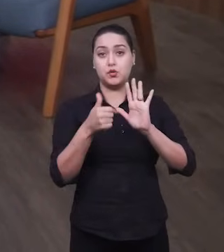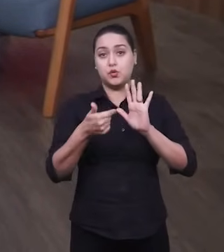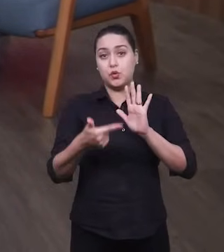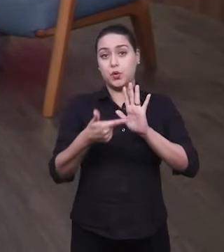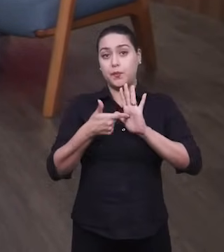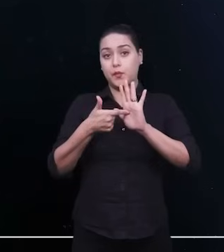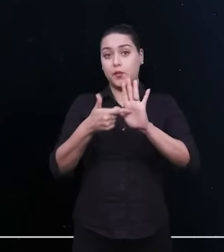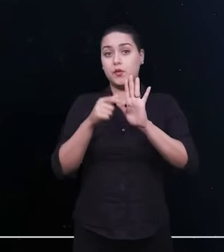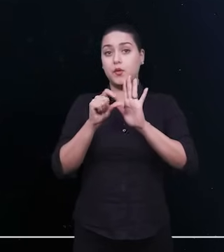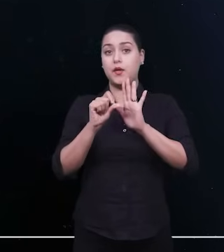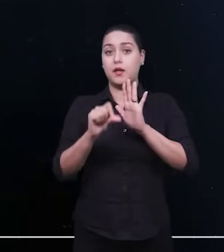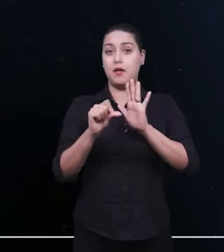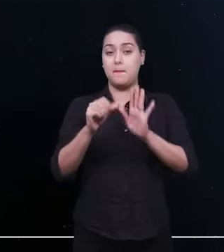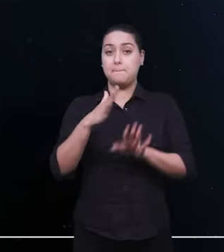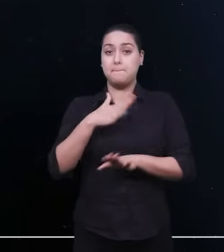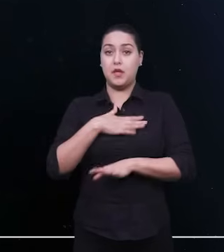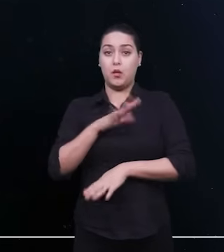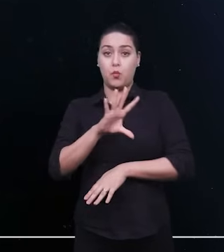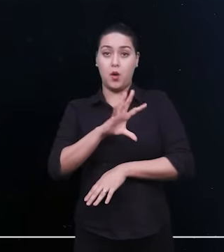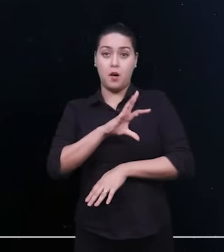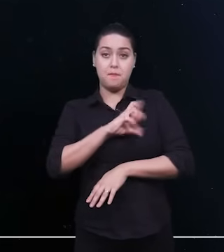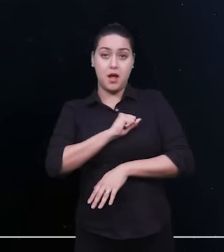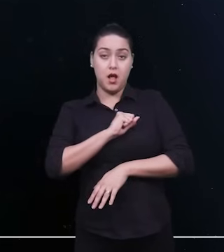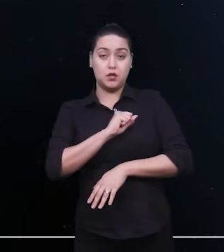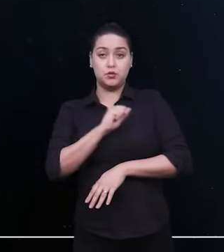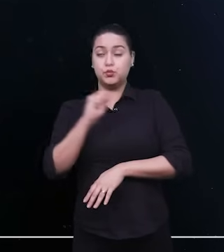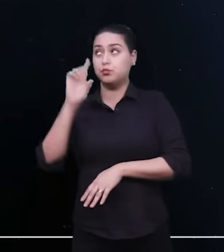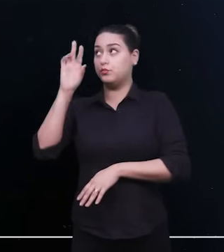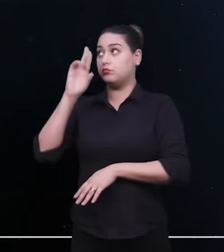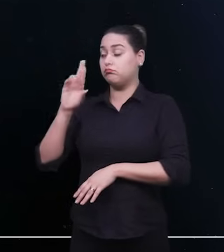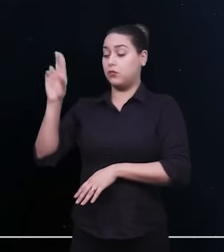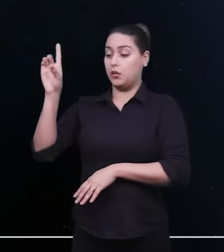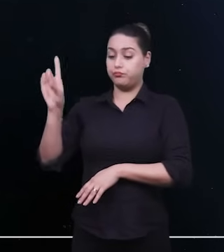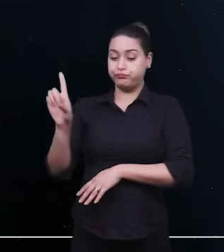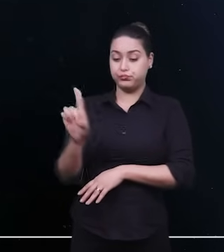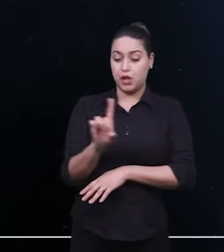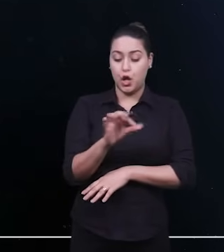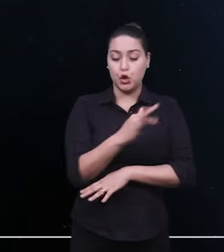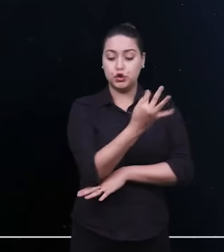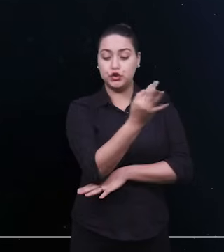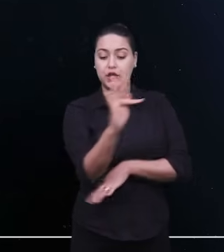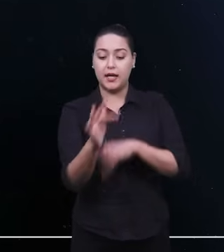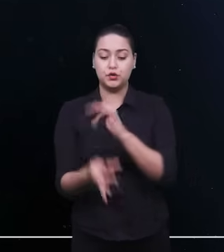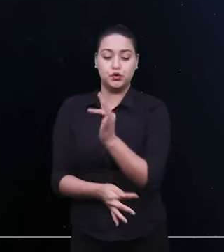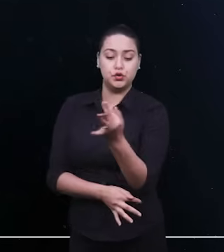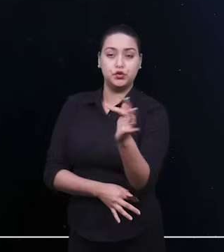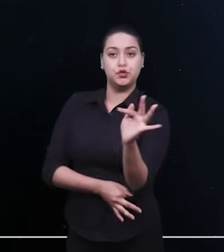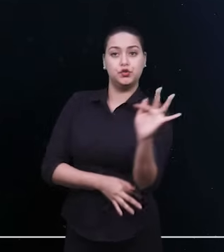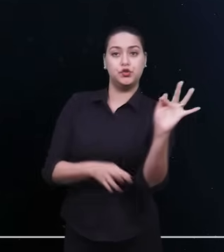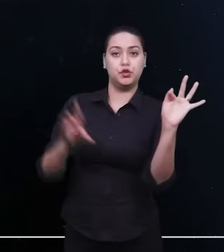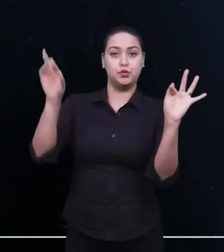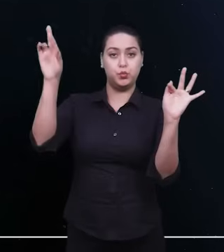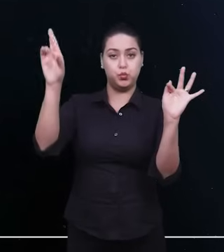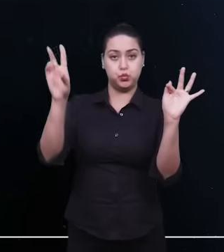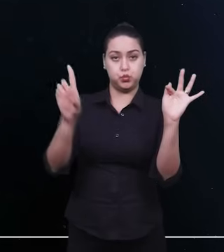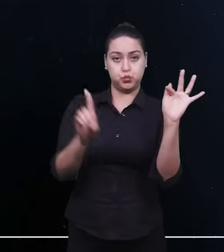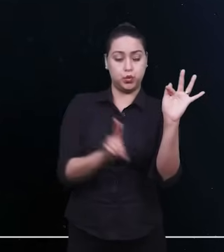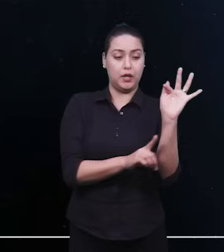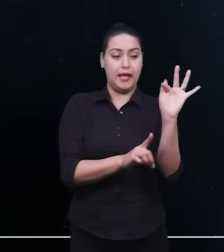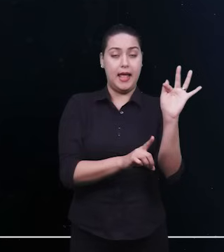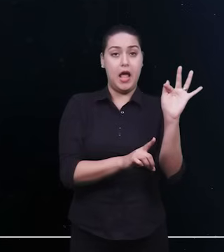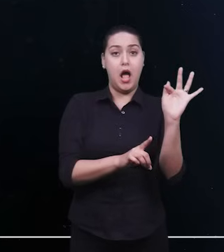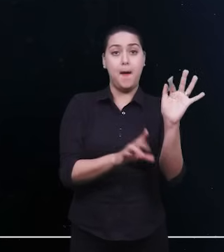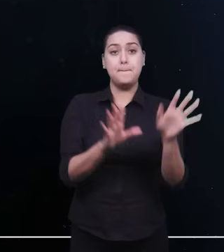diz assim: O meu amado desceu ao seu jardim, aos canteiros de bálsamo, para se alimentar